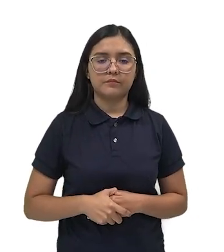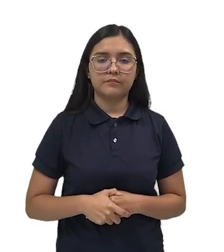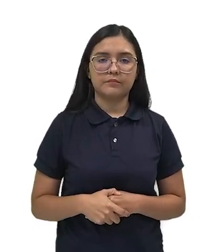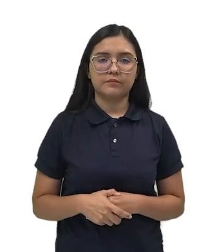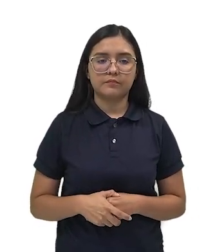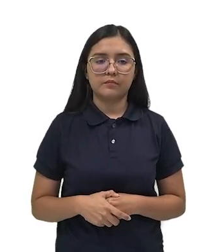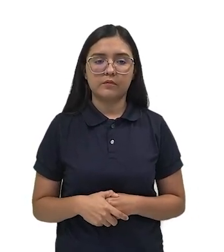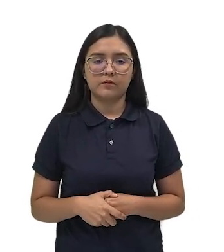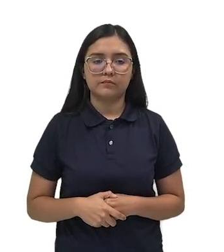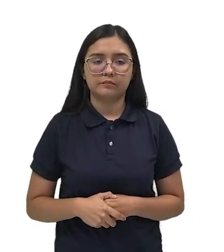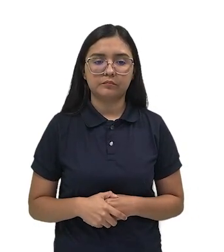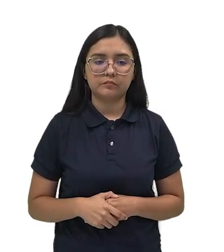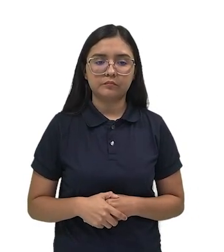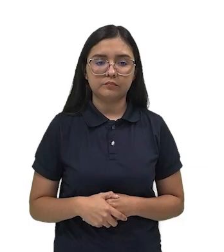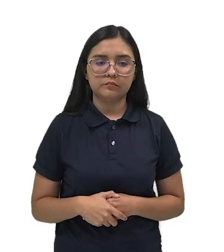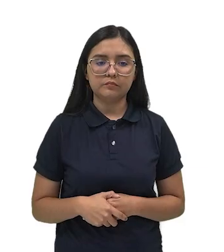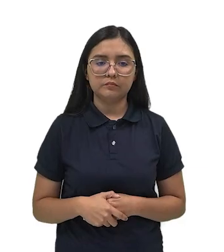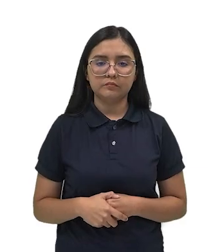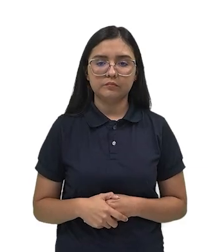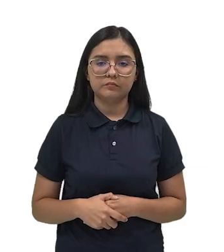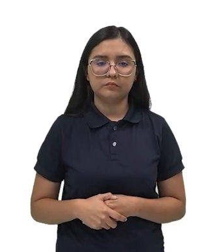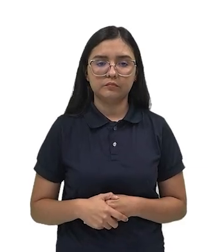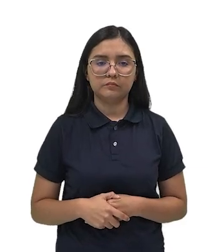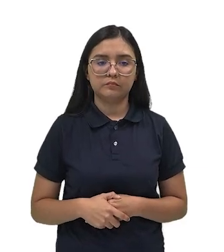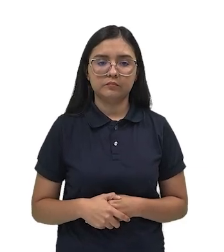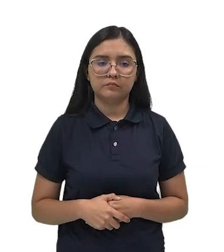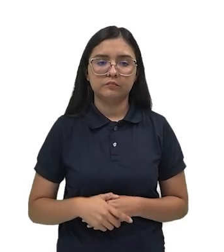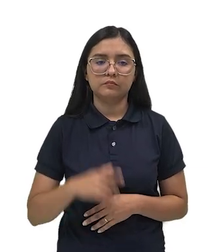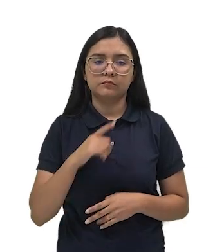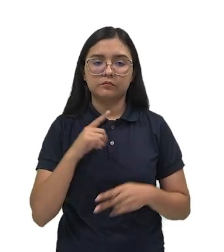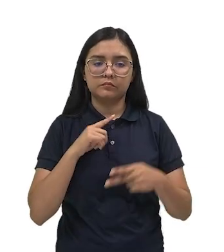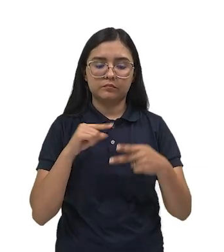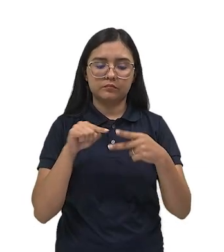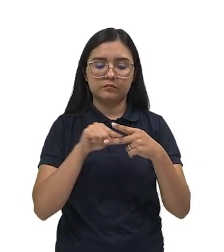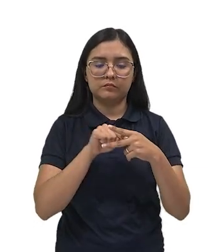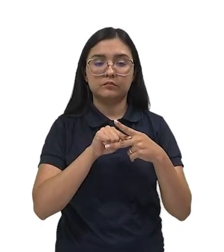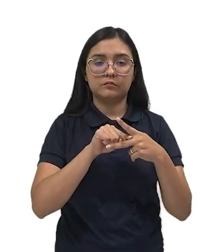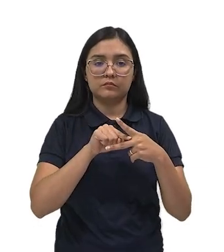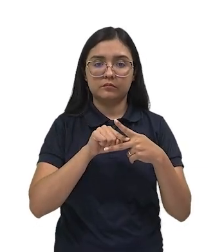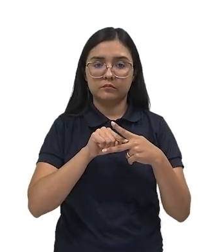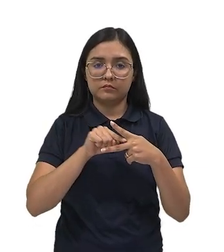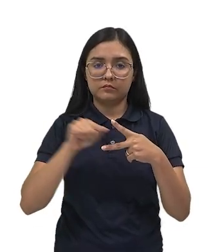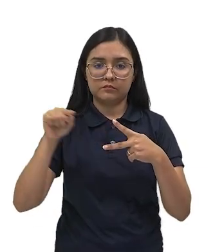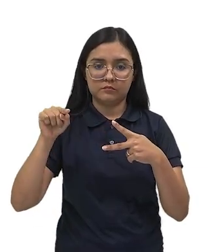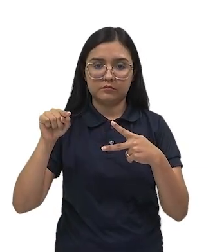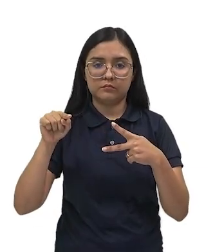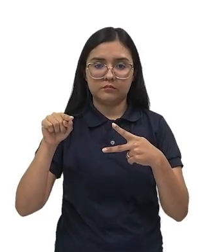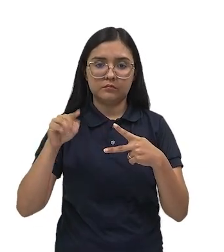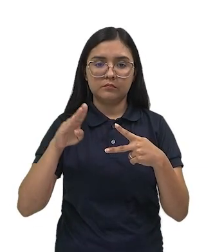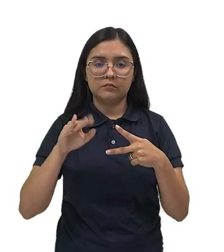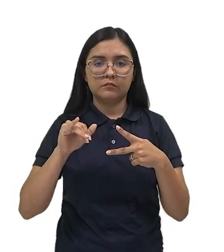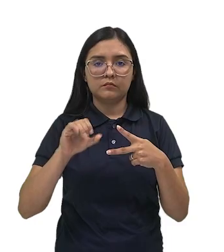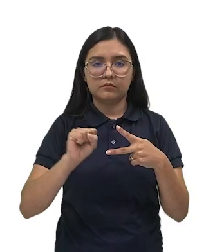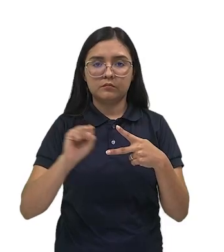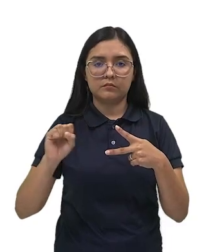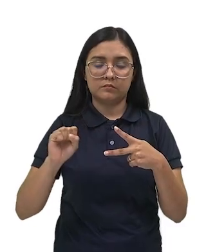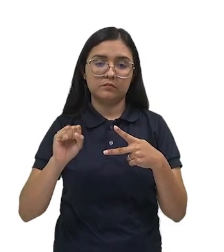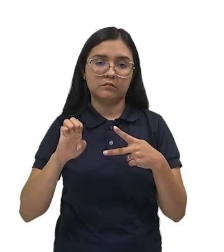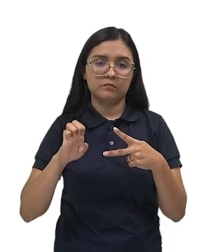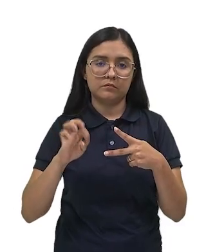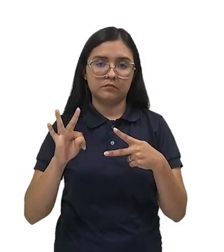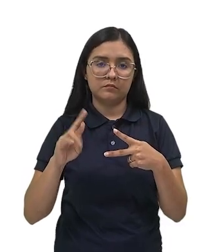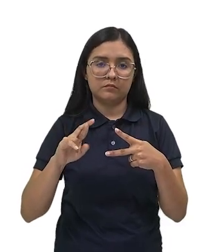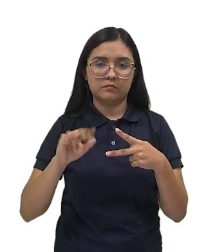Tá? E aí eu estou traçando uma bissetriz nesse